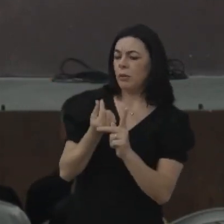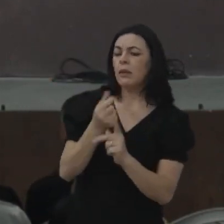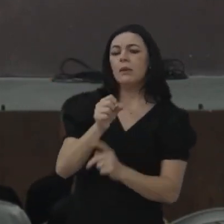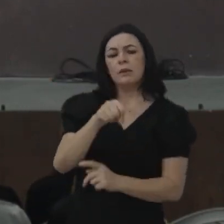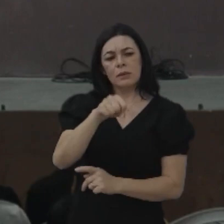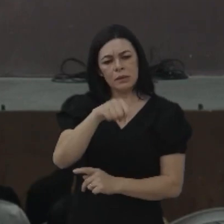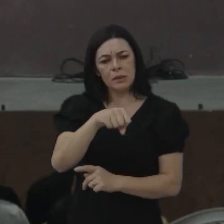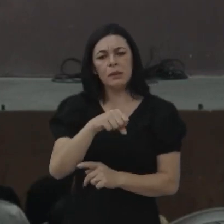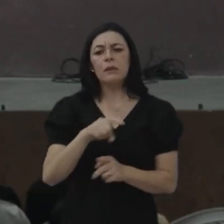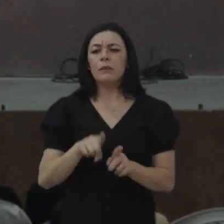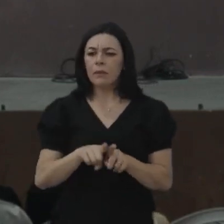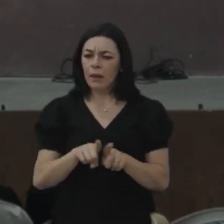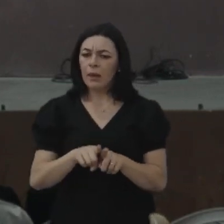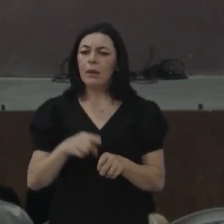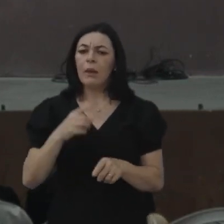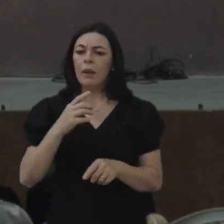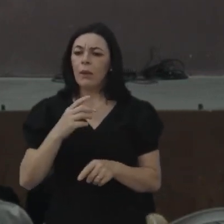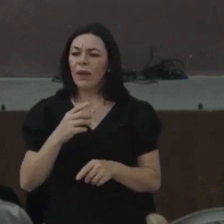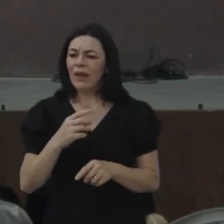vive da economia.